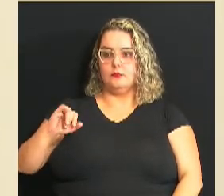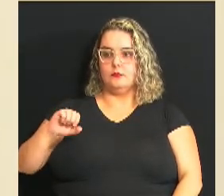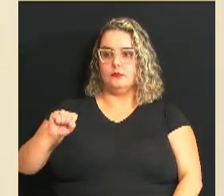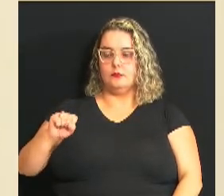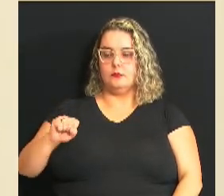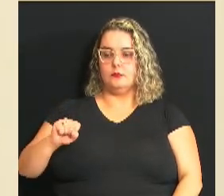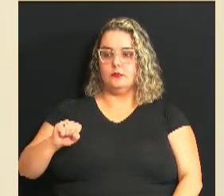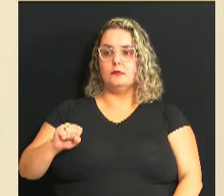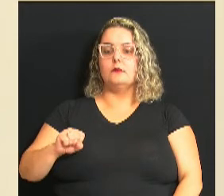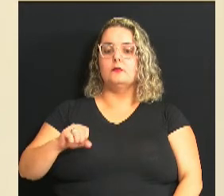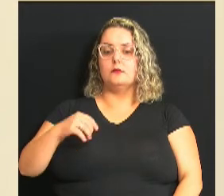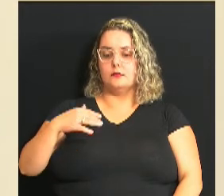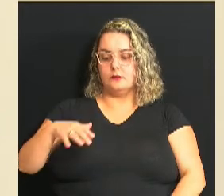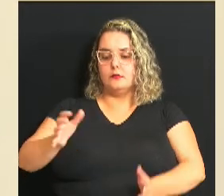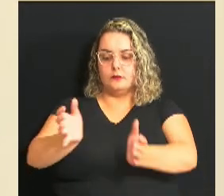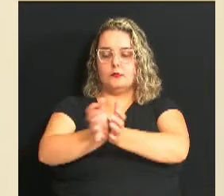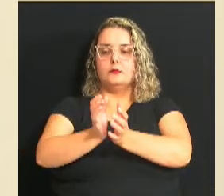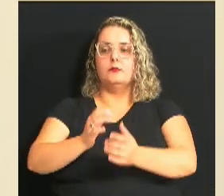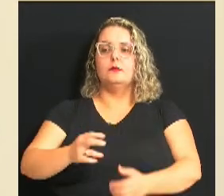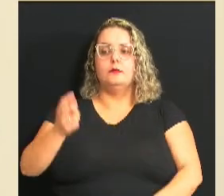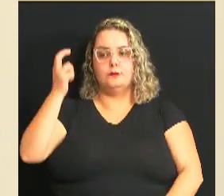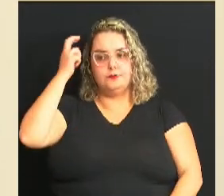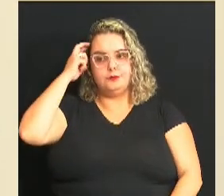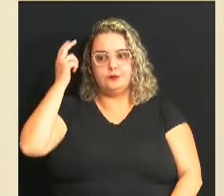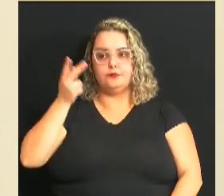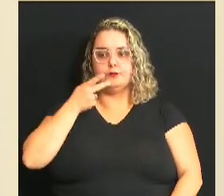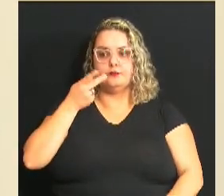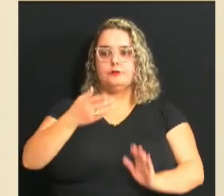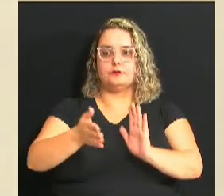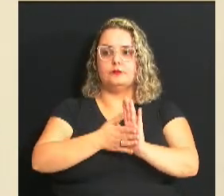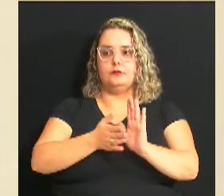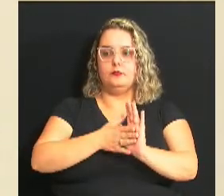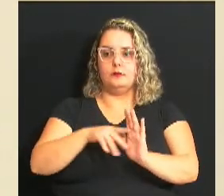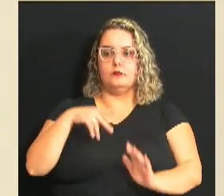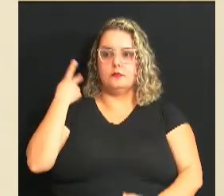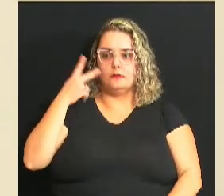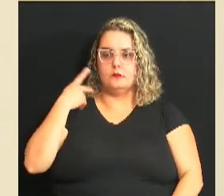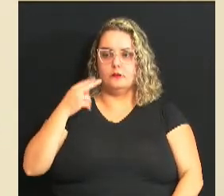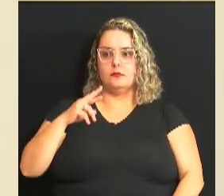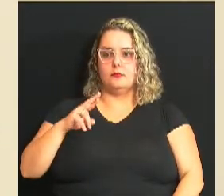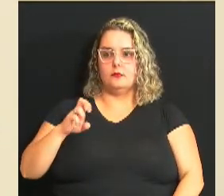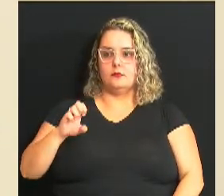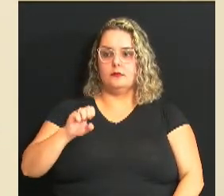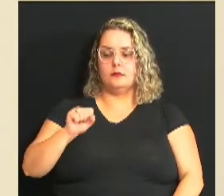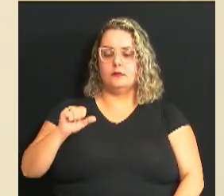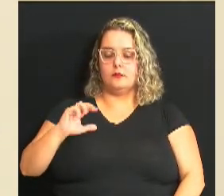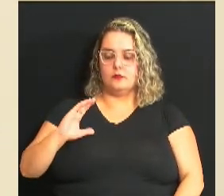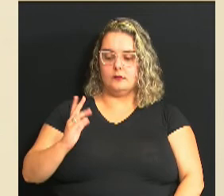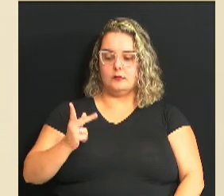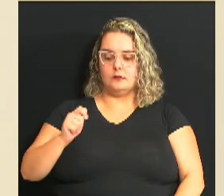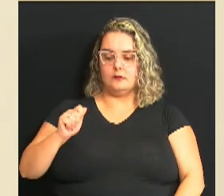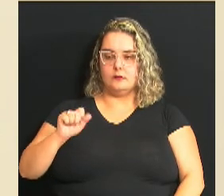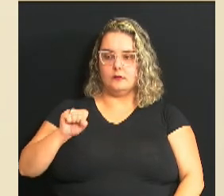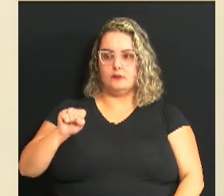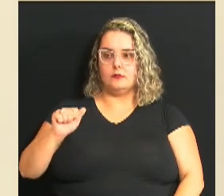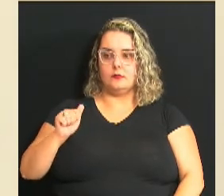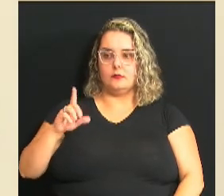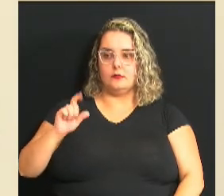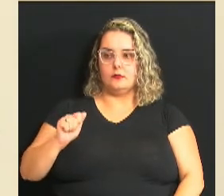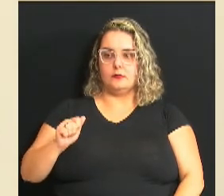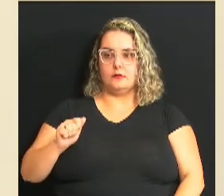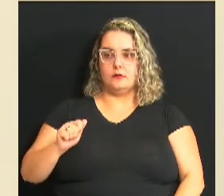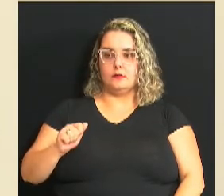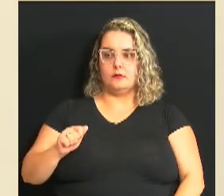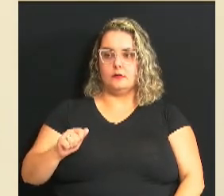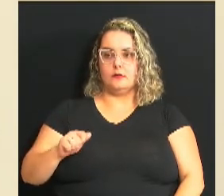que falava de uma proposta parlamentar que foi rechaçada por Campinas, que era da extinção